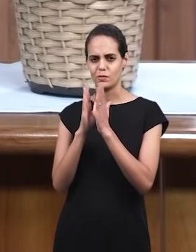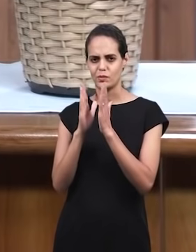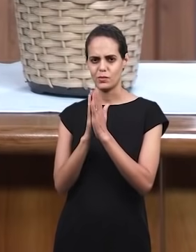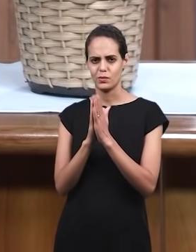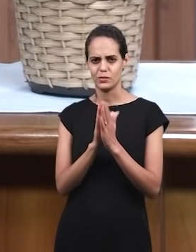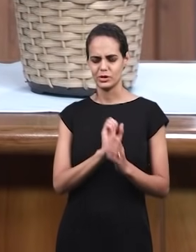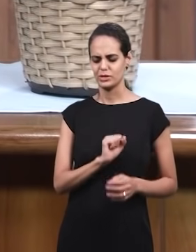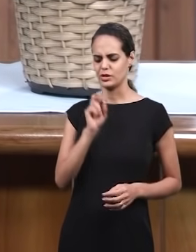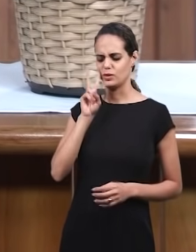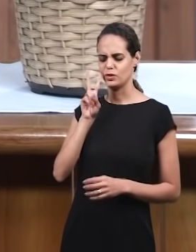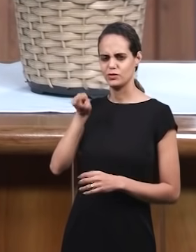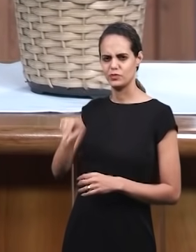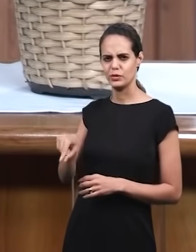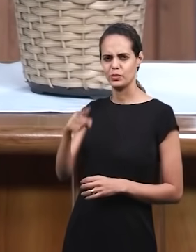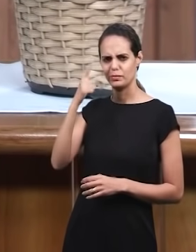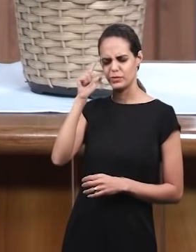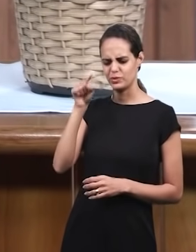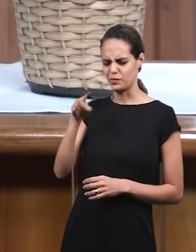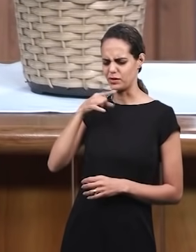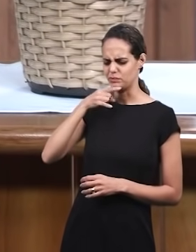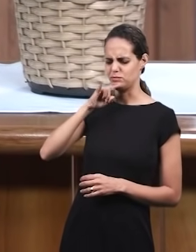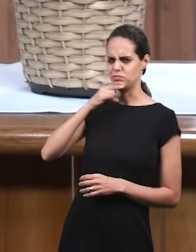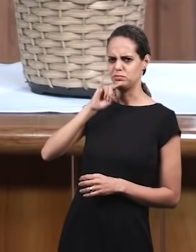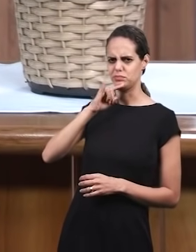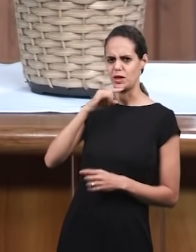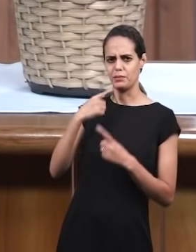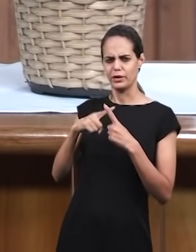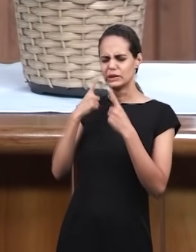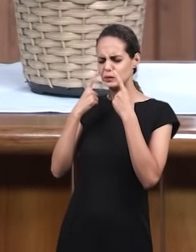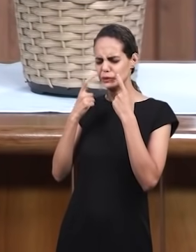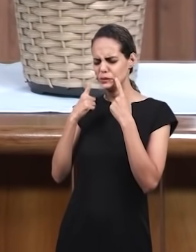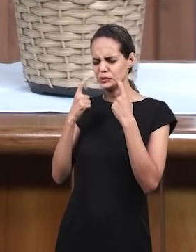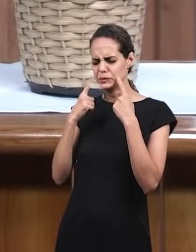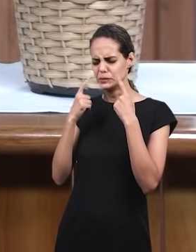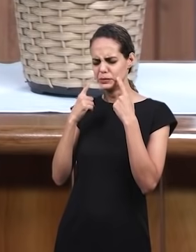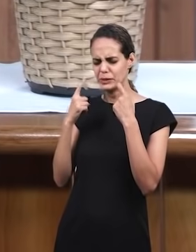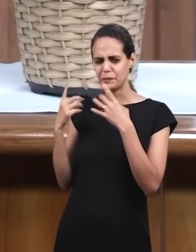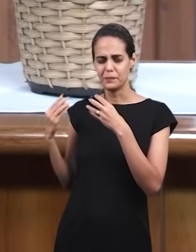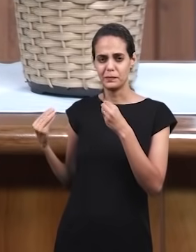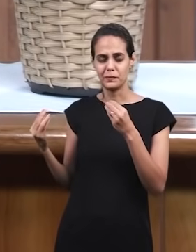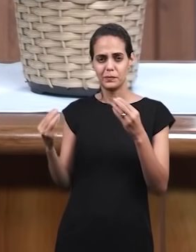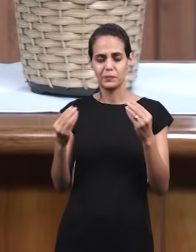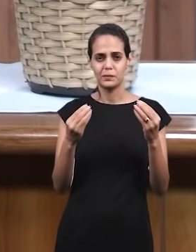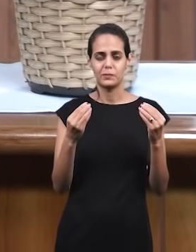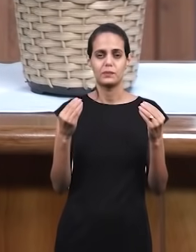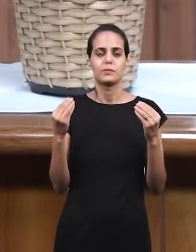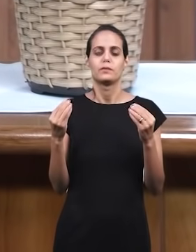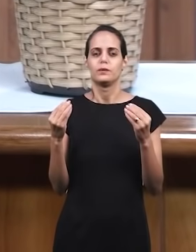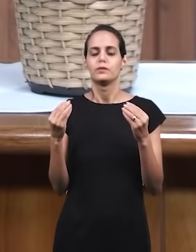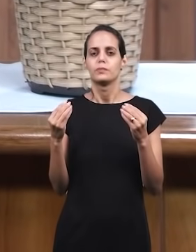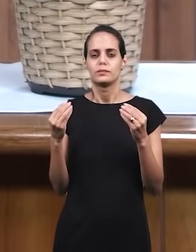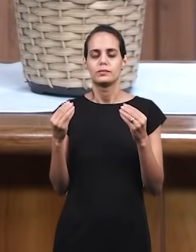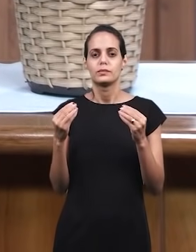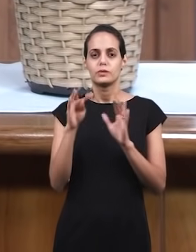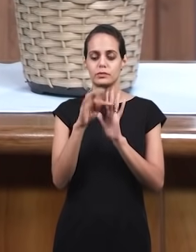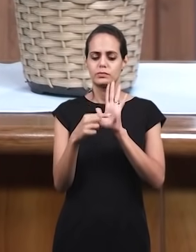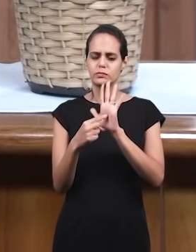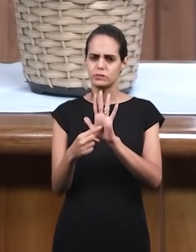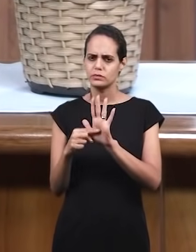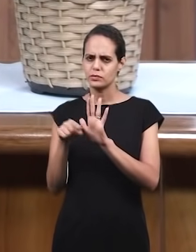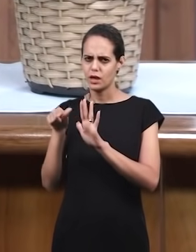estava até embriagada. Mas o texto diz que ela, uma mulher humilde na sua oração, respeitou o